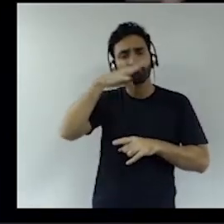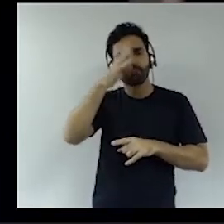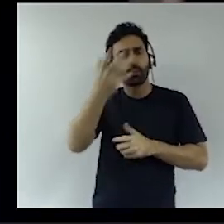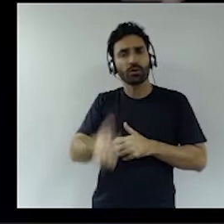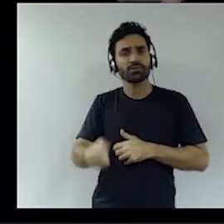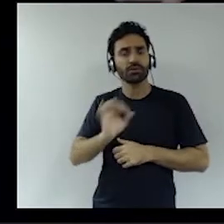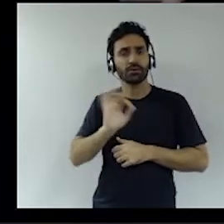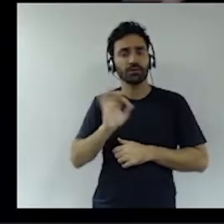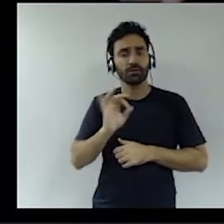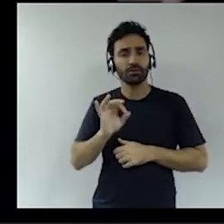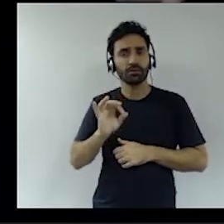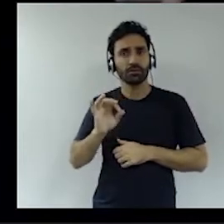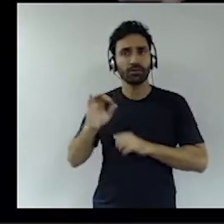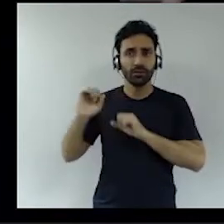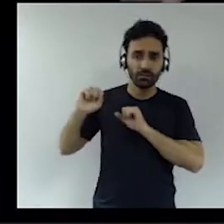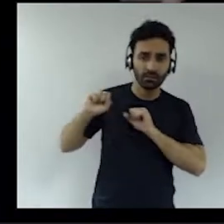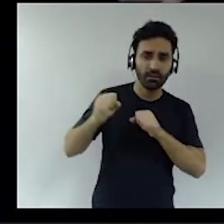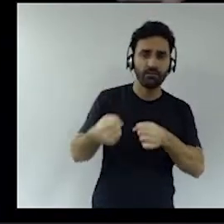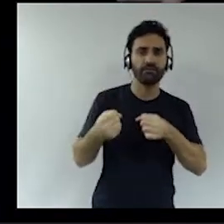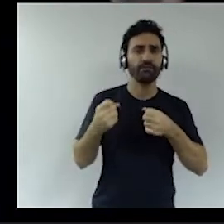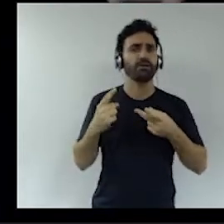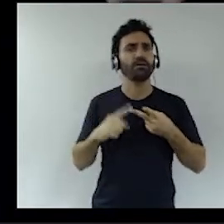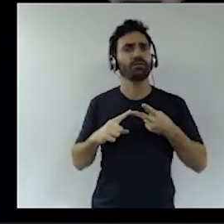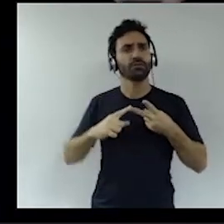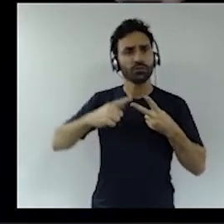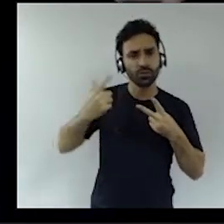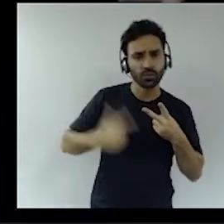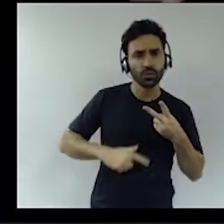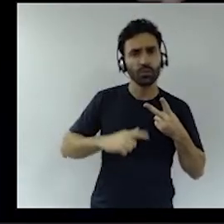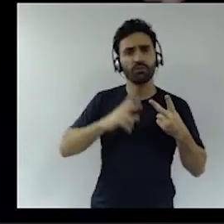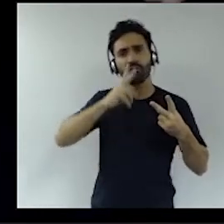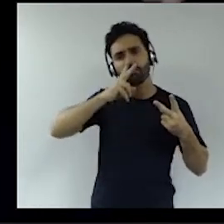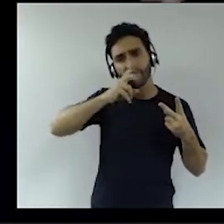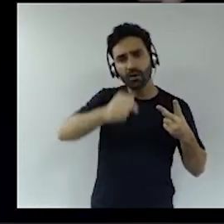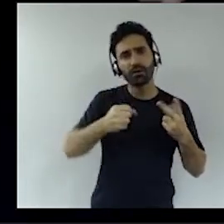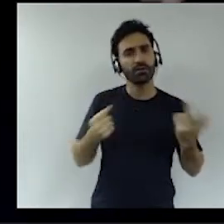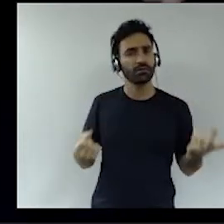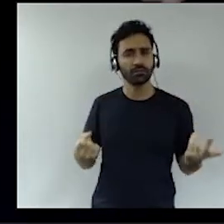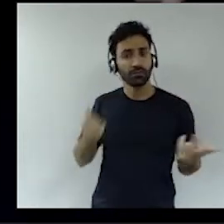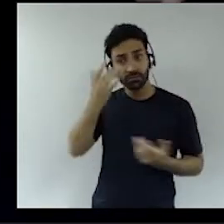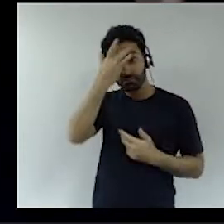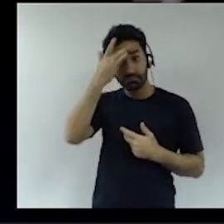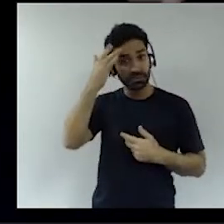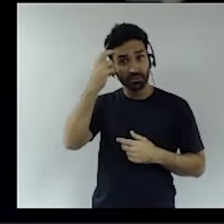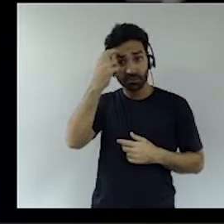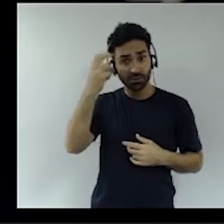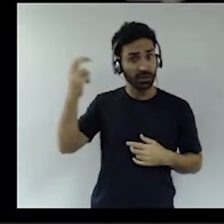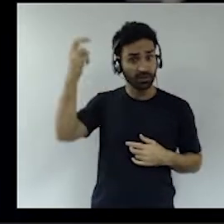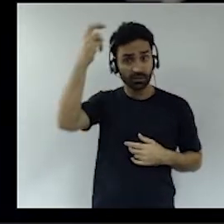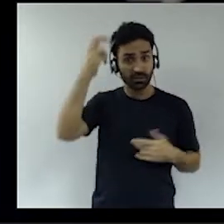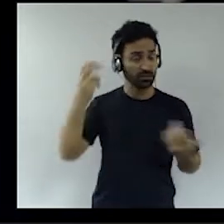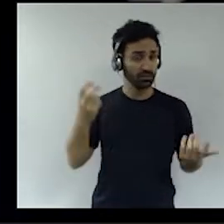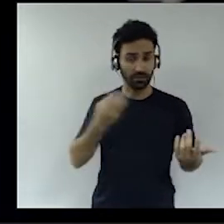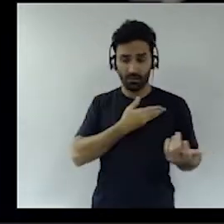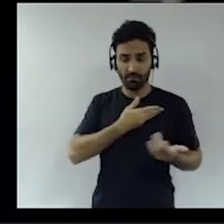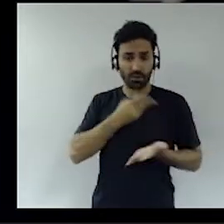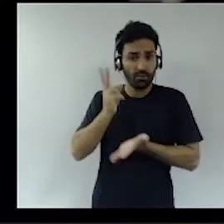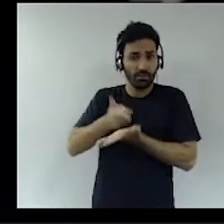foram defendidas de uma forma bastante ardorosa por pessoas letradas, colegas nossos da